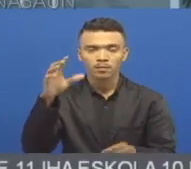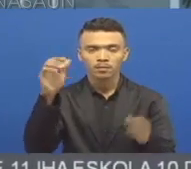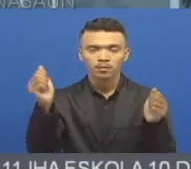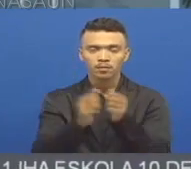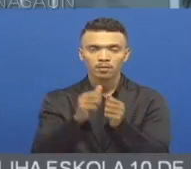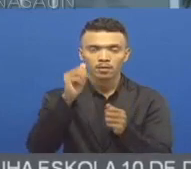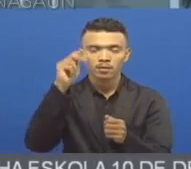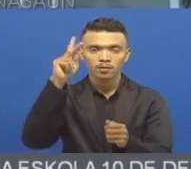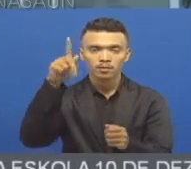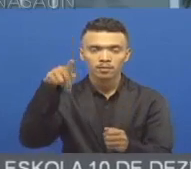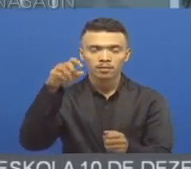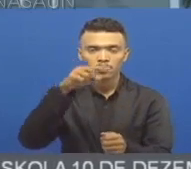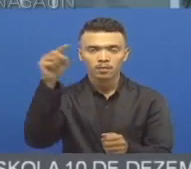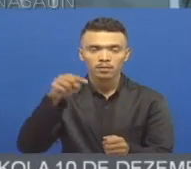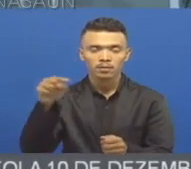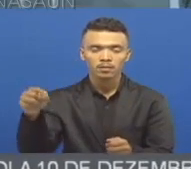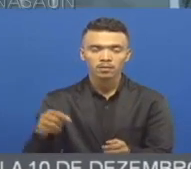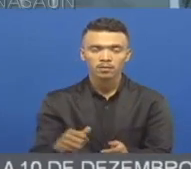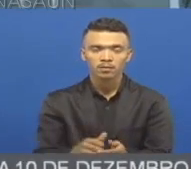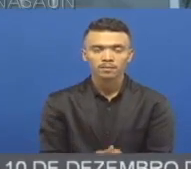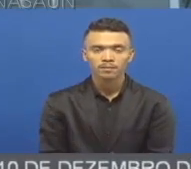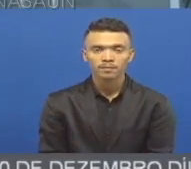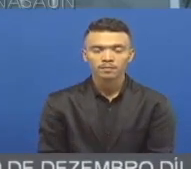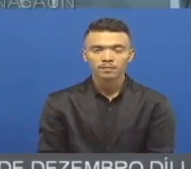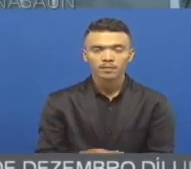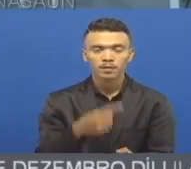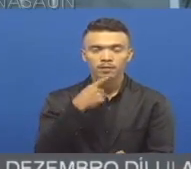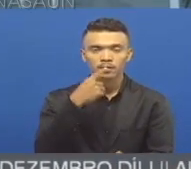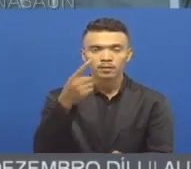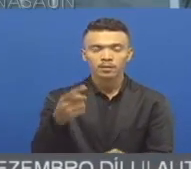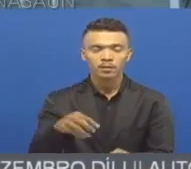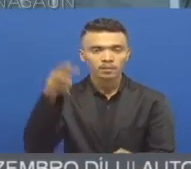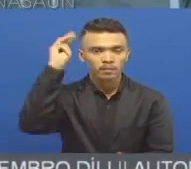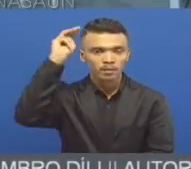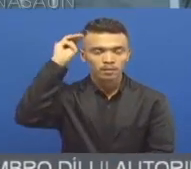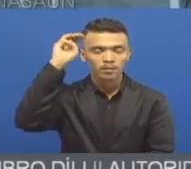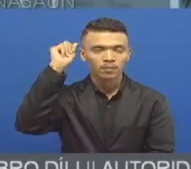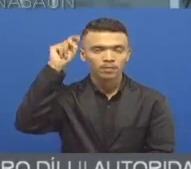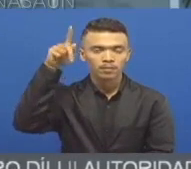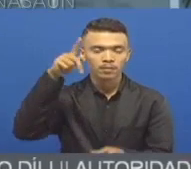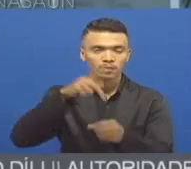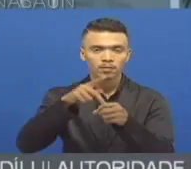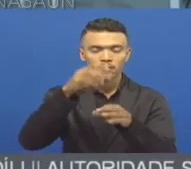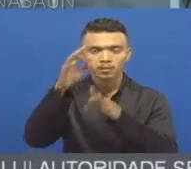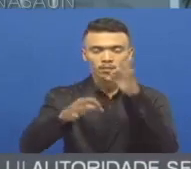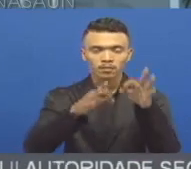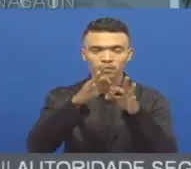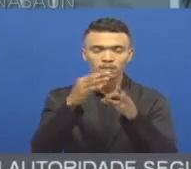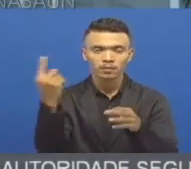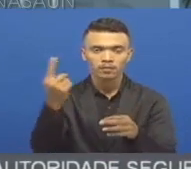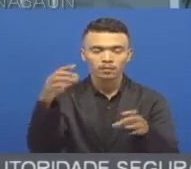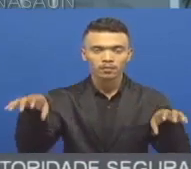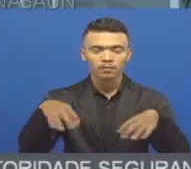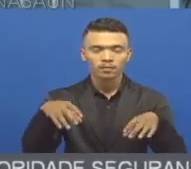ou IPG sira instituições dela sira. Francisco Monteiro acrescenta, Ministério Petróleo se garante na fata em projeto